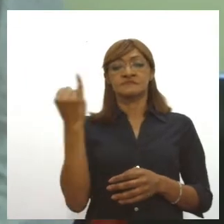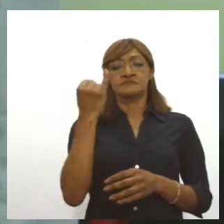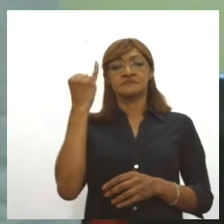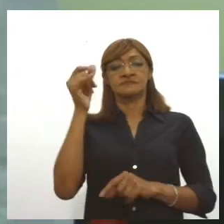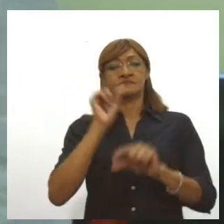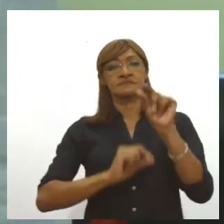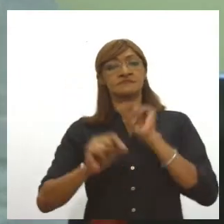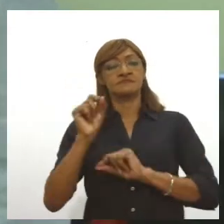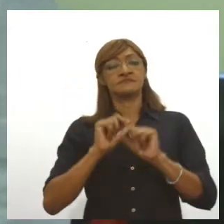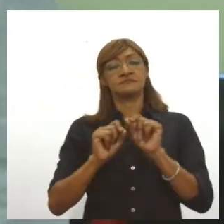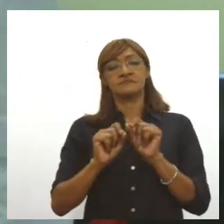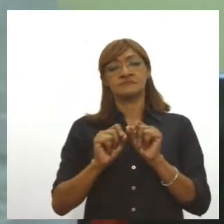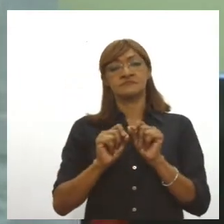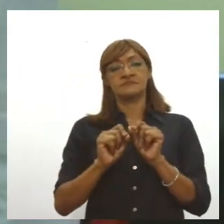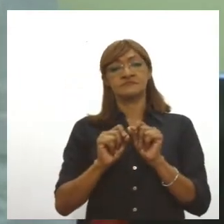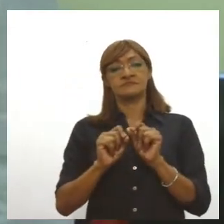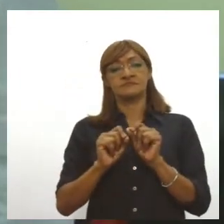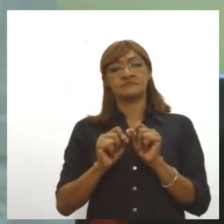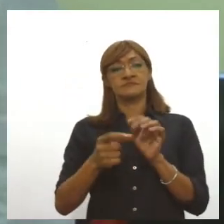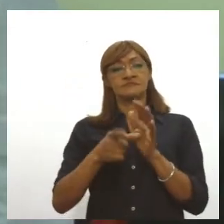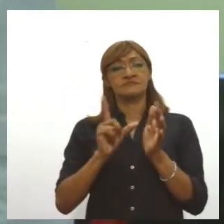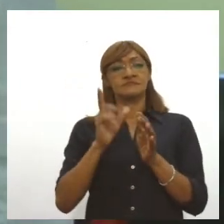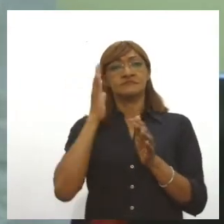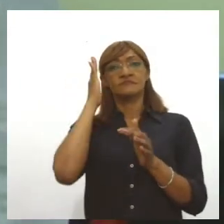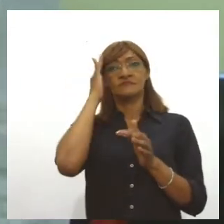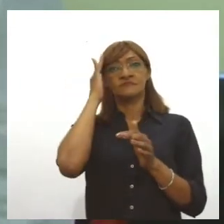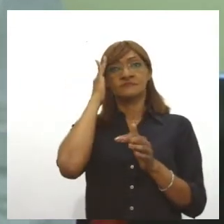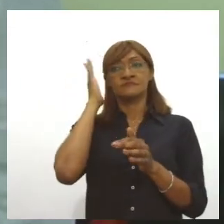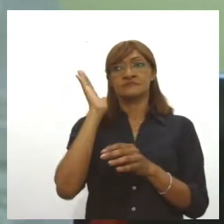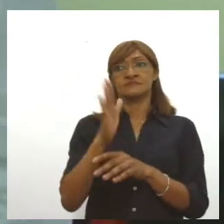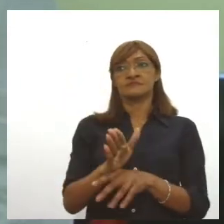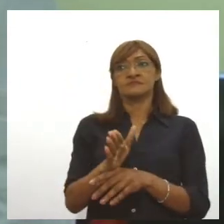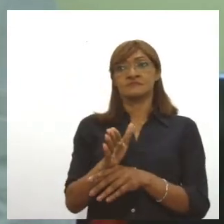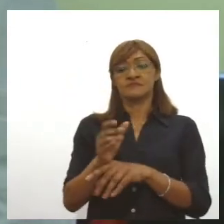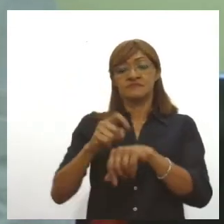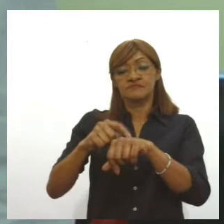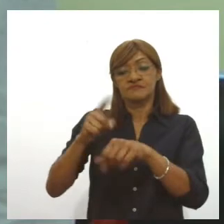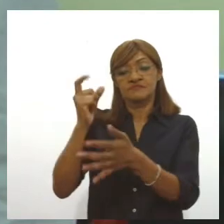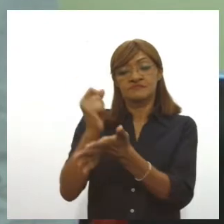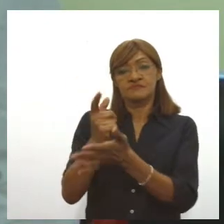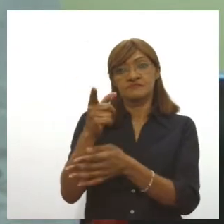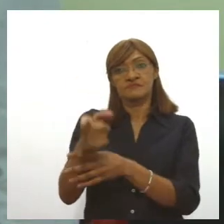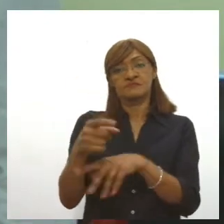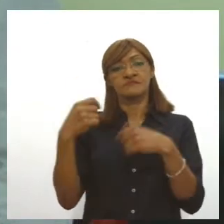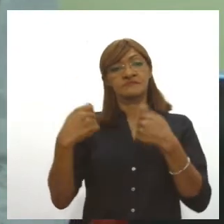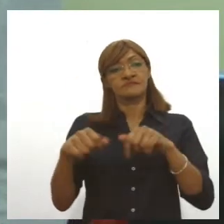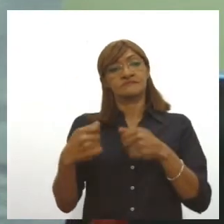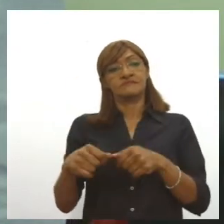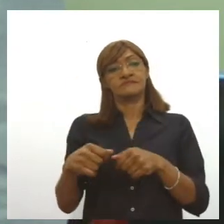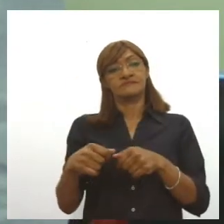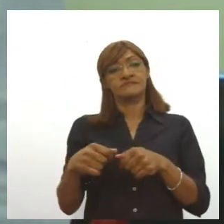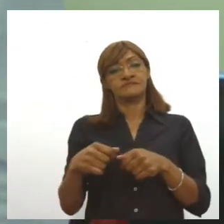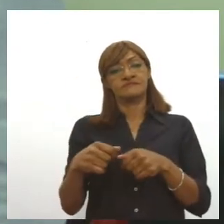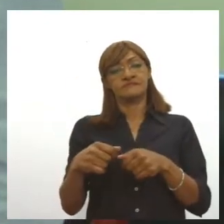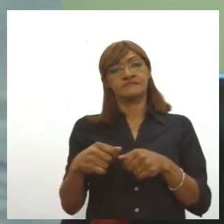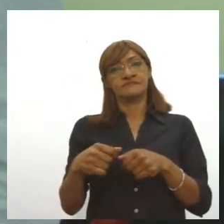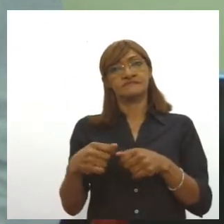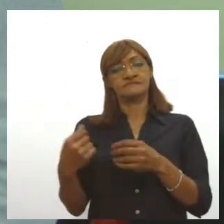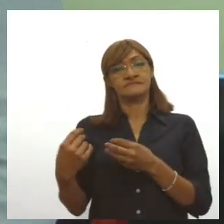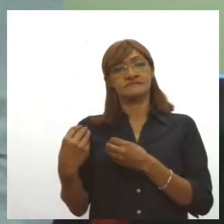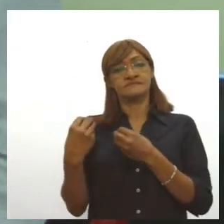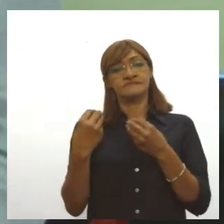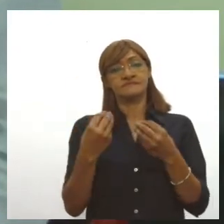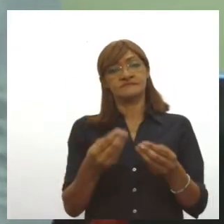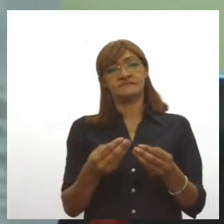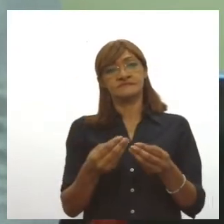consumidor ficar ciente de que o fornecedor, no ato da compra, precisa fornecer discriminadamente o